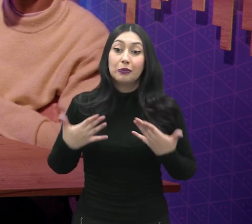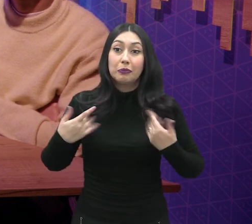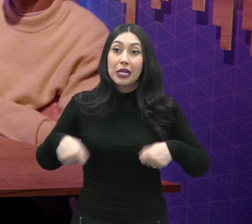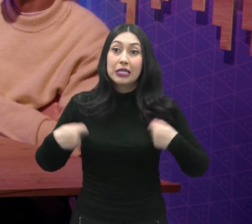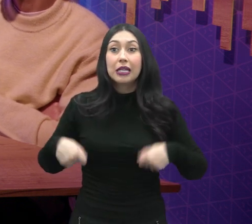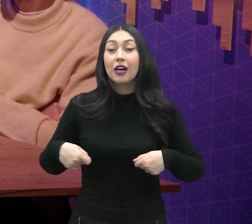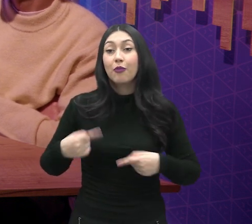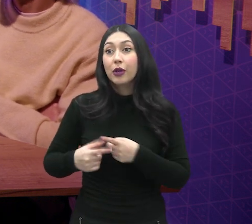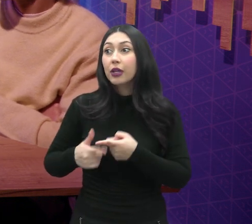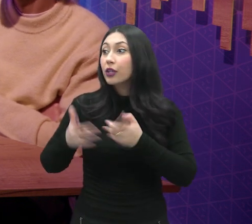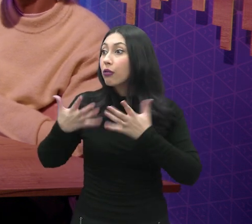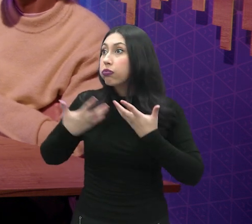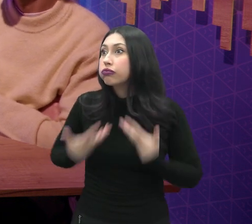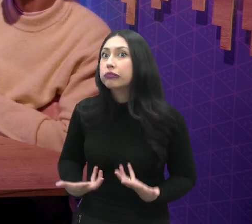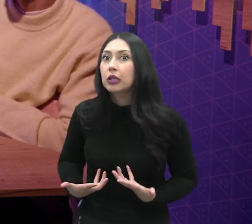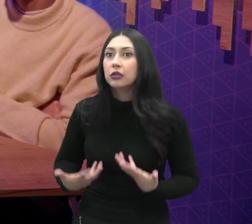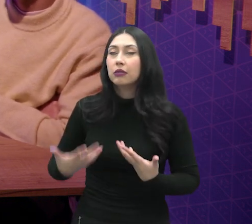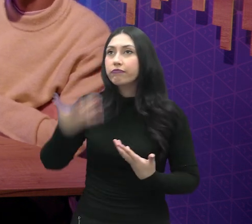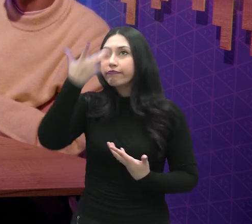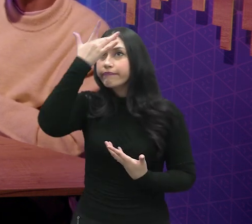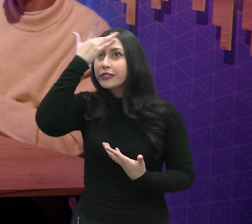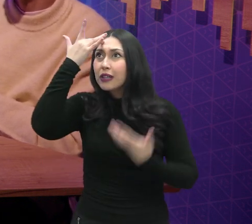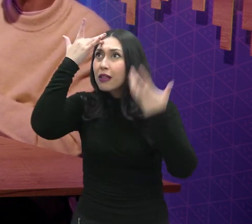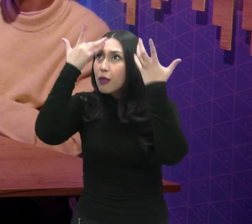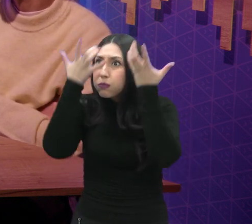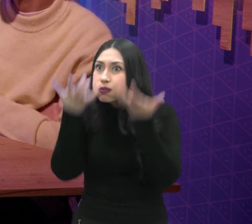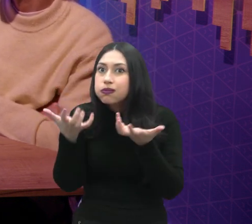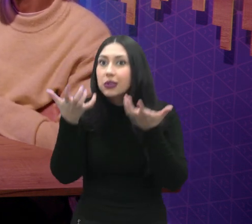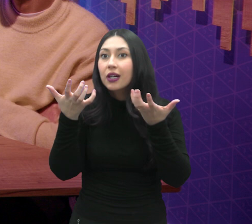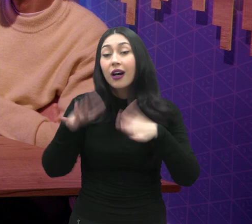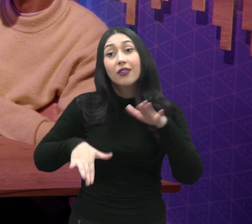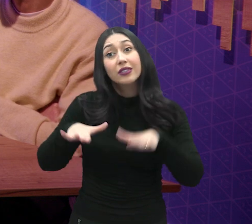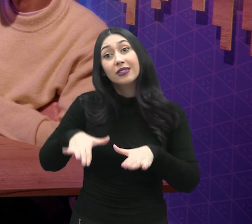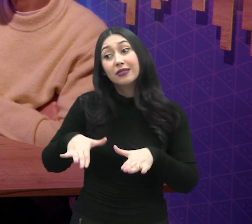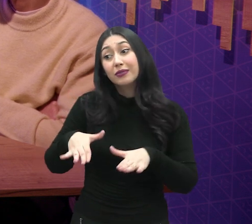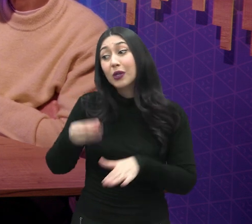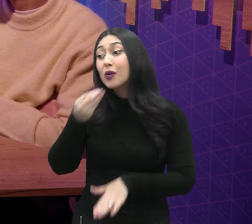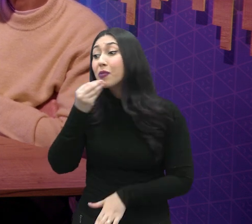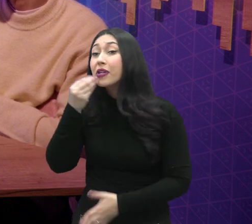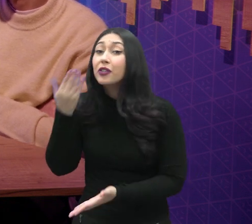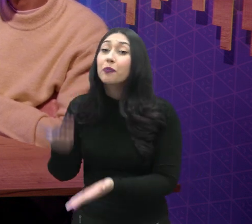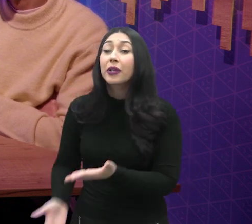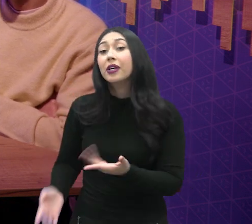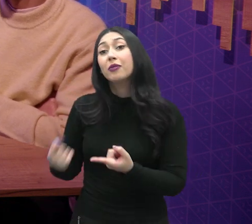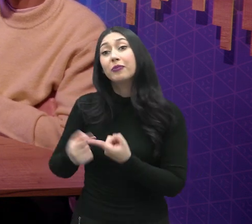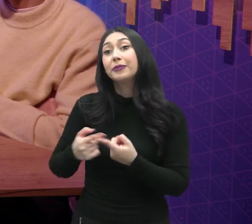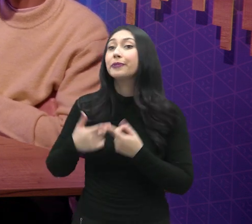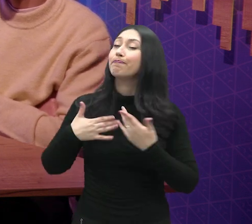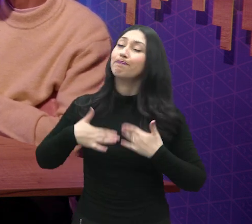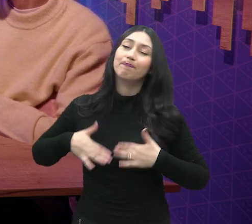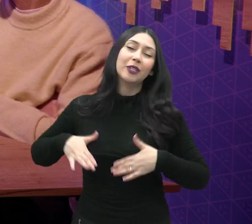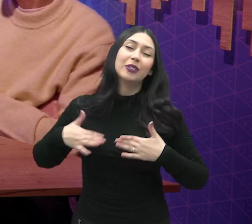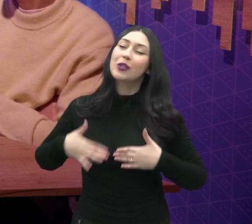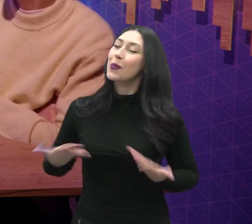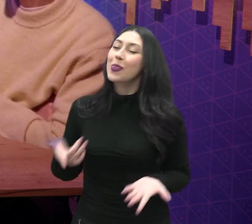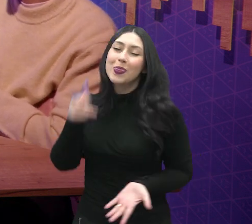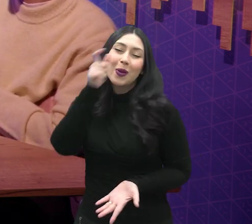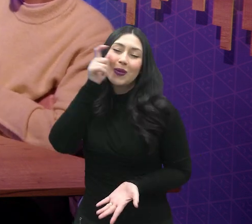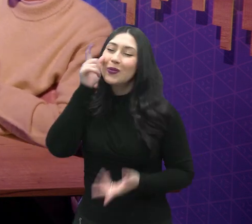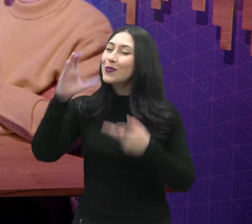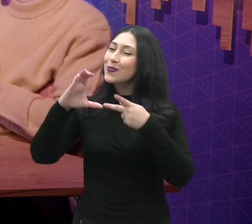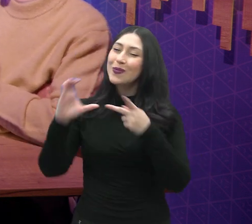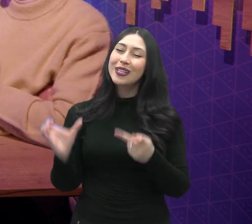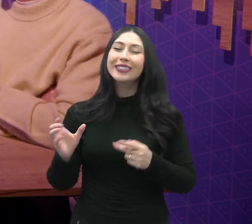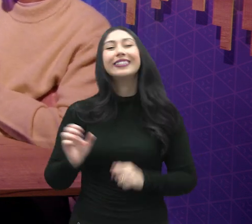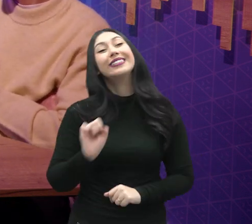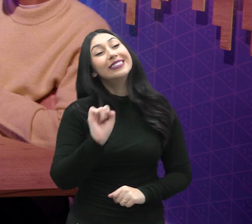cansaço físico, mental, né? Perfeito. Quem sabe, talvez pessoas perderam a oportunidade simplesmente por não terem ouvido o nosso Pode Ser. É